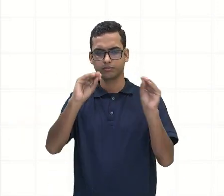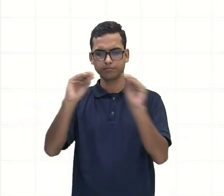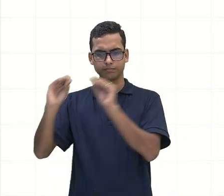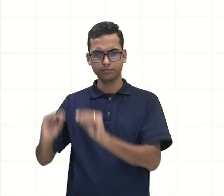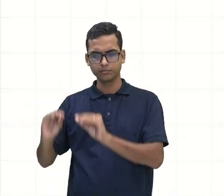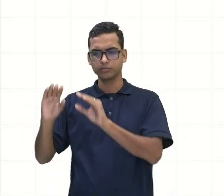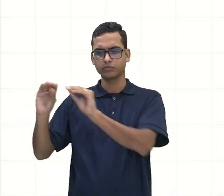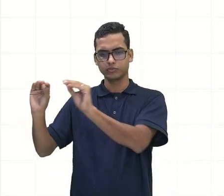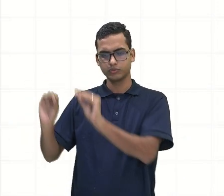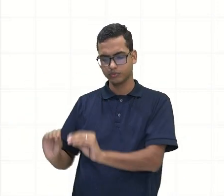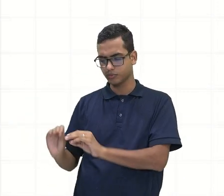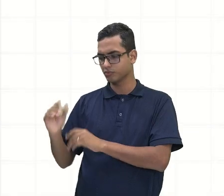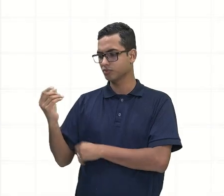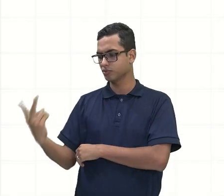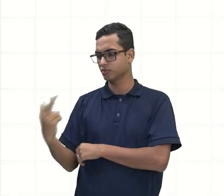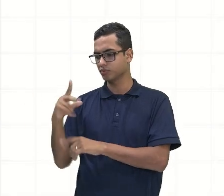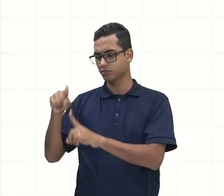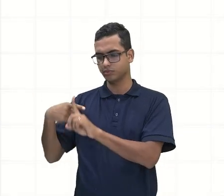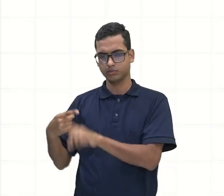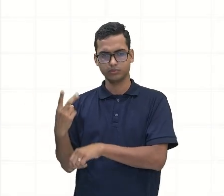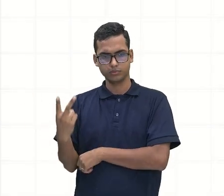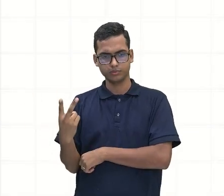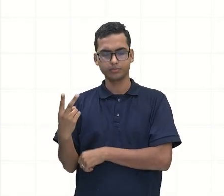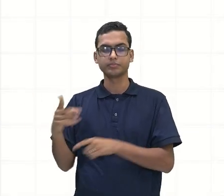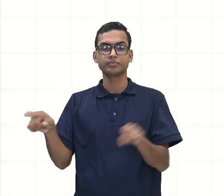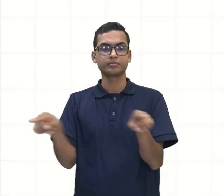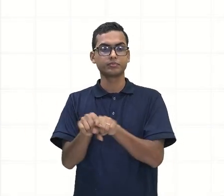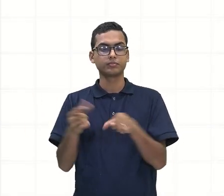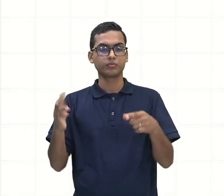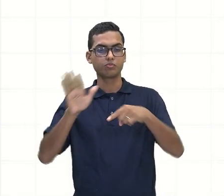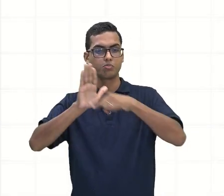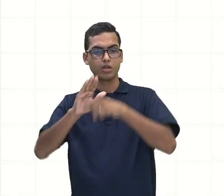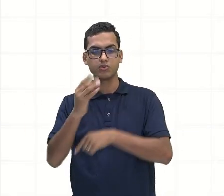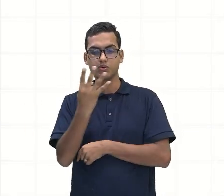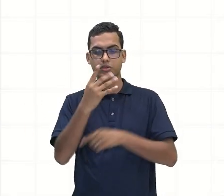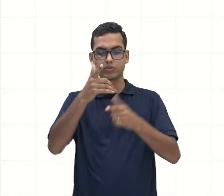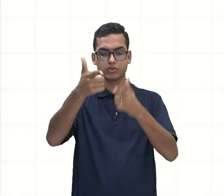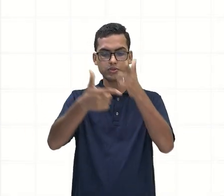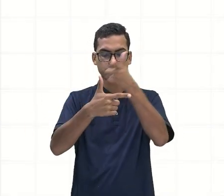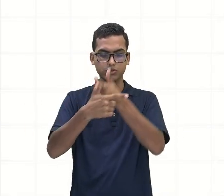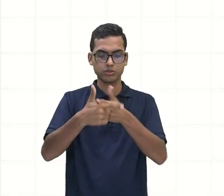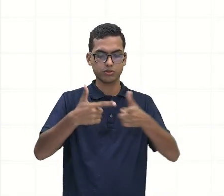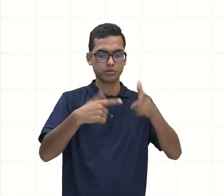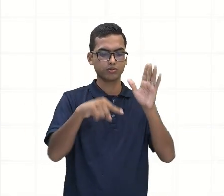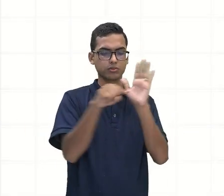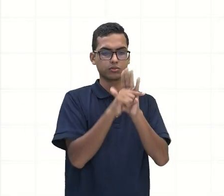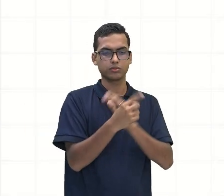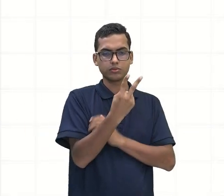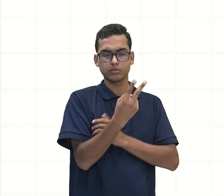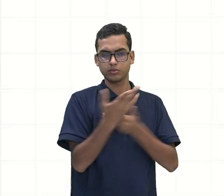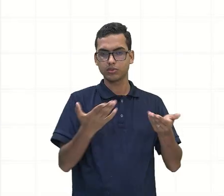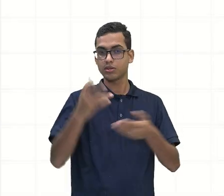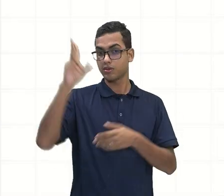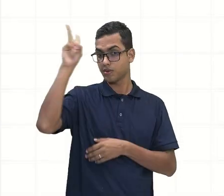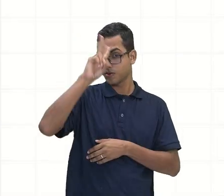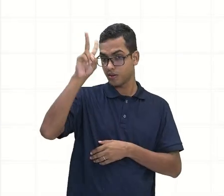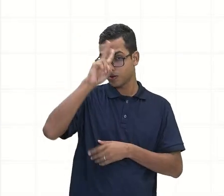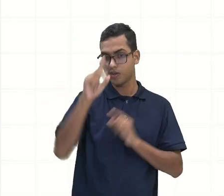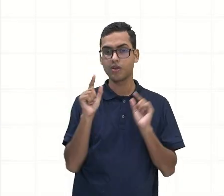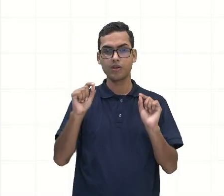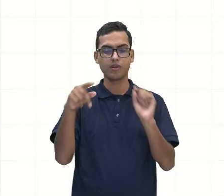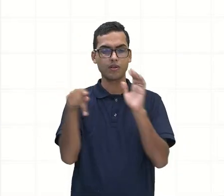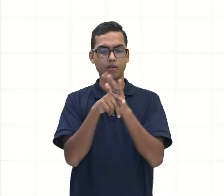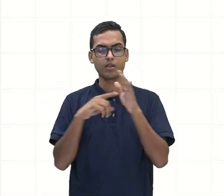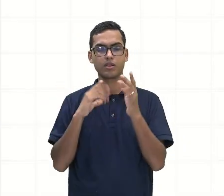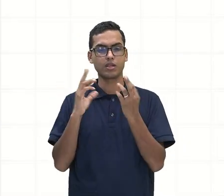repetir. Menos 4 dividido por menos 2. E aí, professor, eu tenho que lembrar o seguinte, ó, sinais são diferentes.